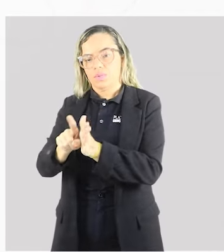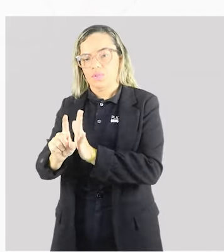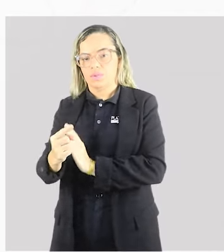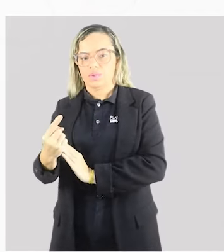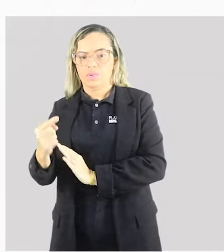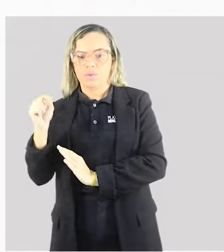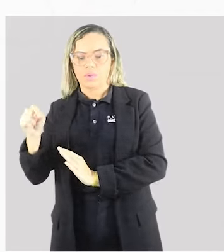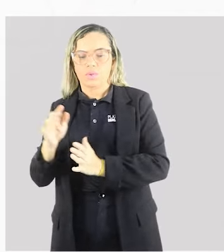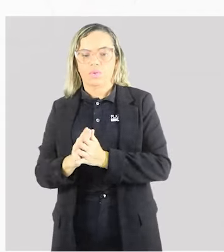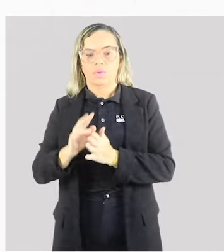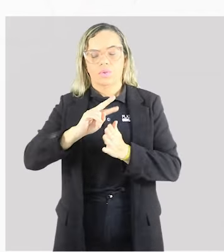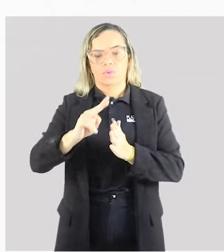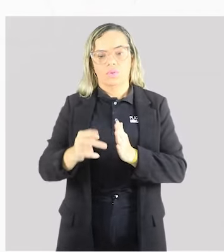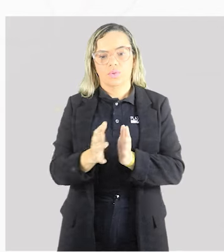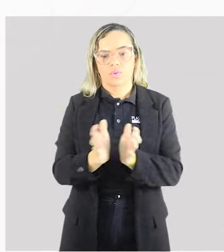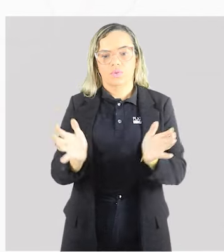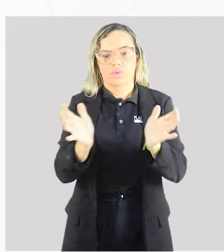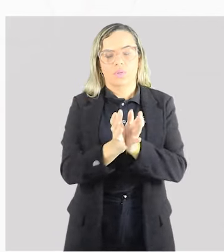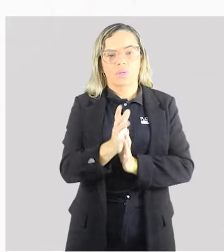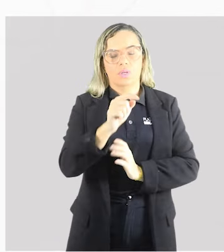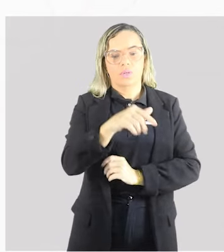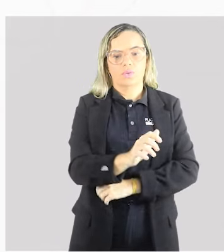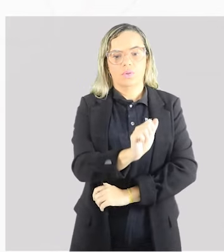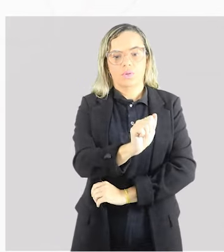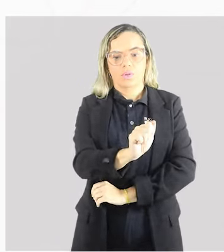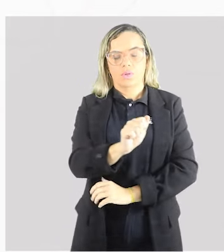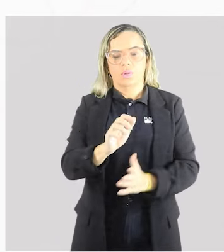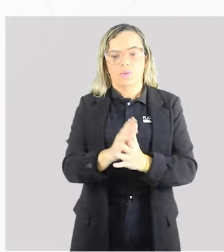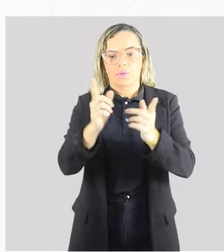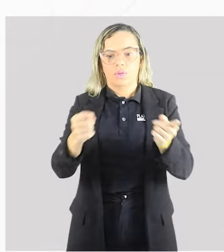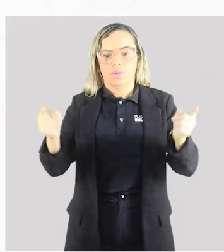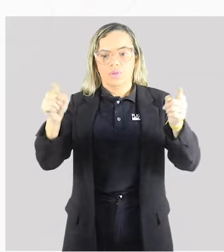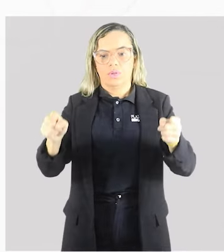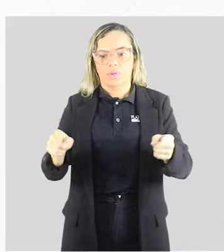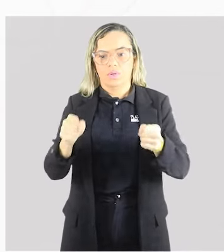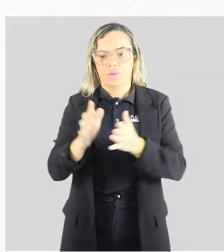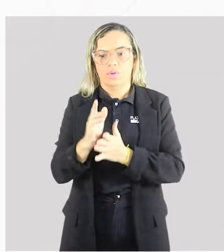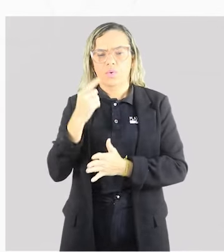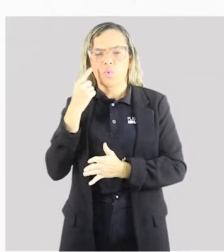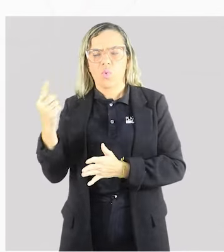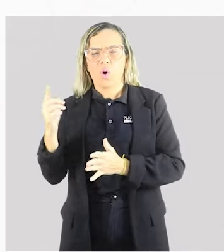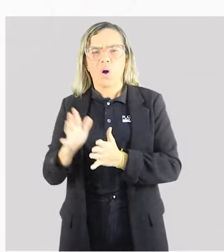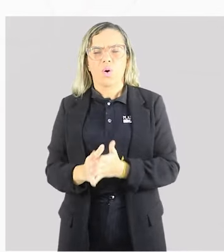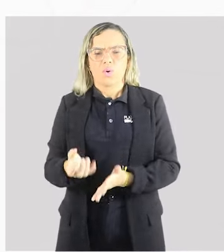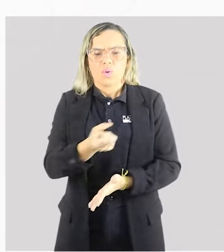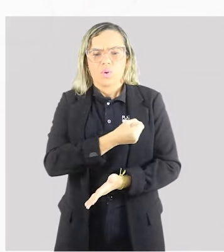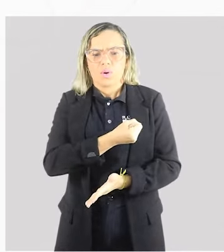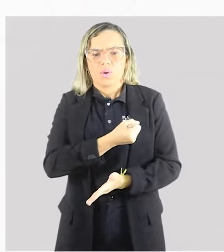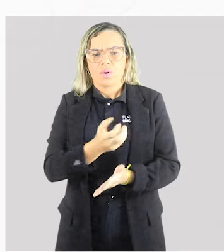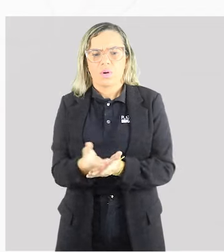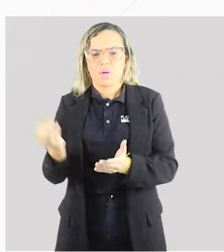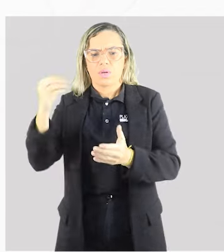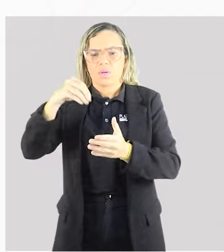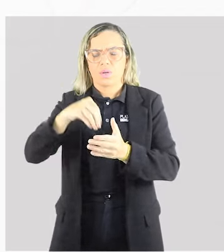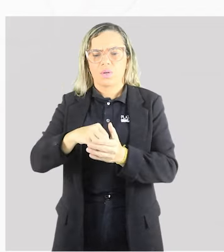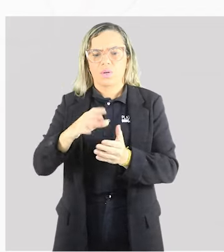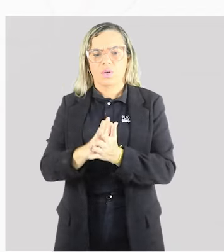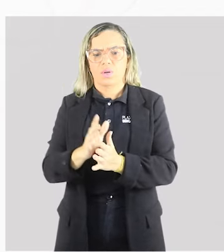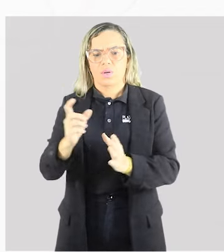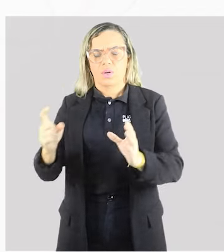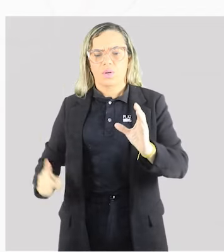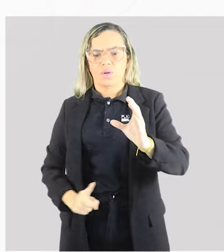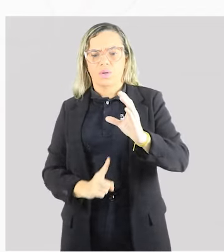elementos do conjunto os elementos do conjunto A qual número pertence ao domínio dessa função turma quando a questão não